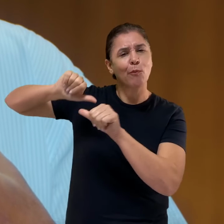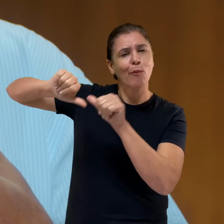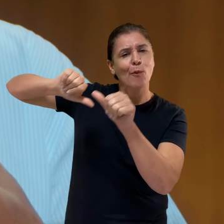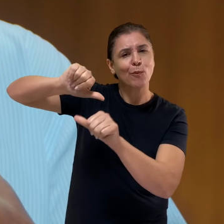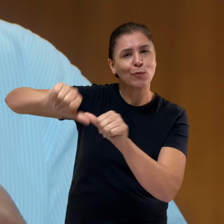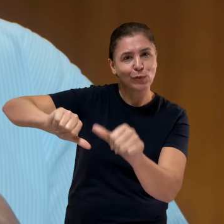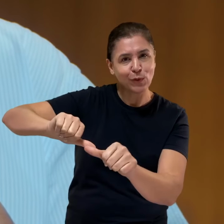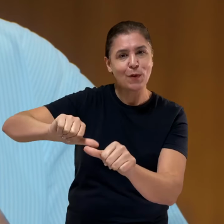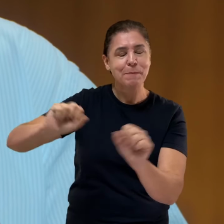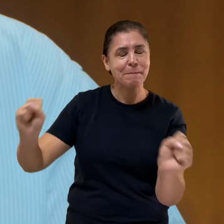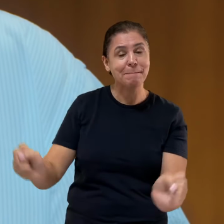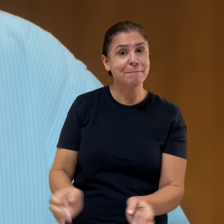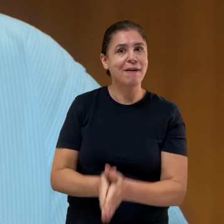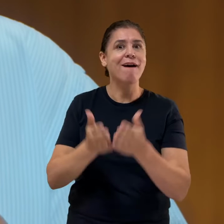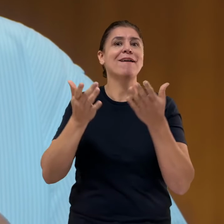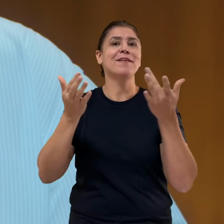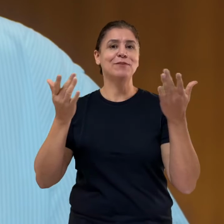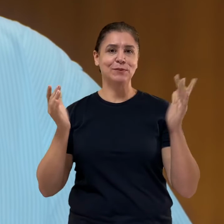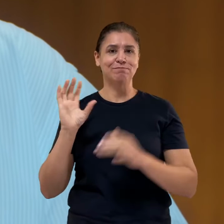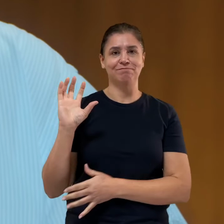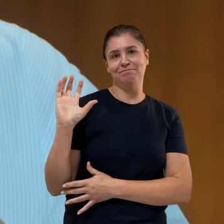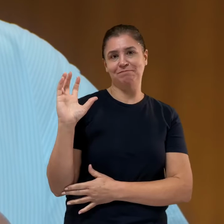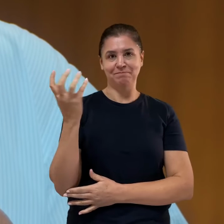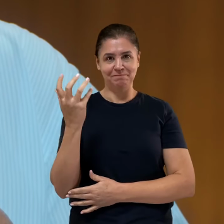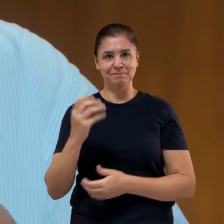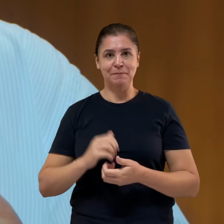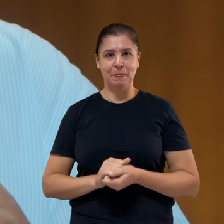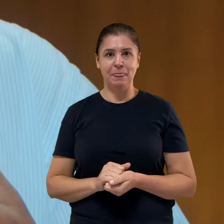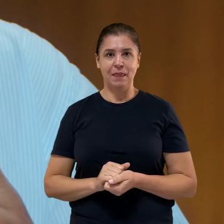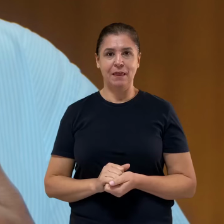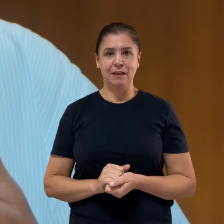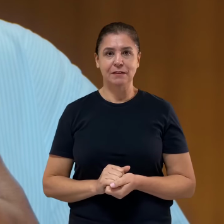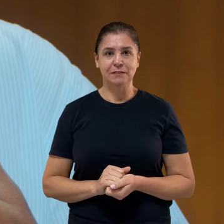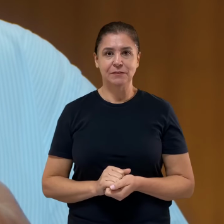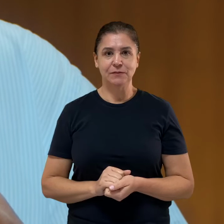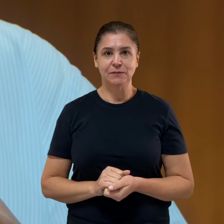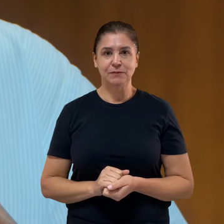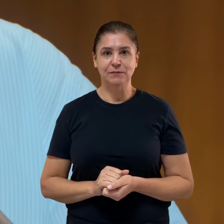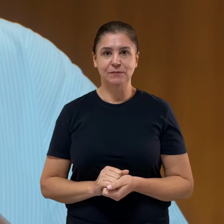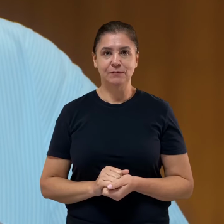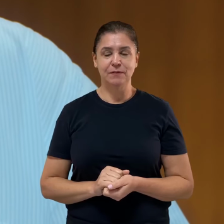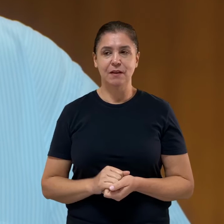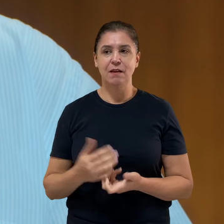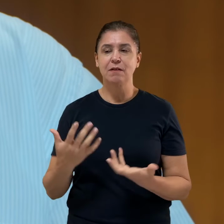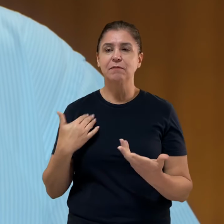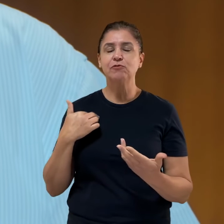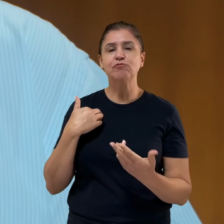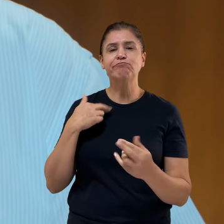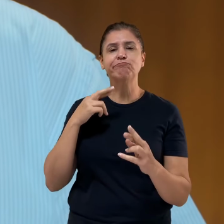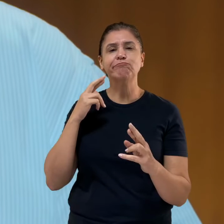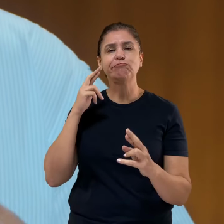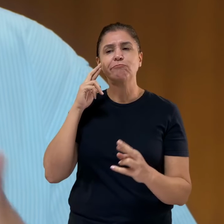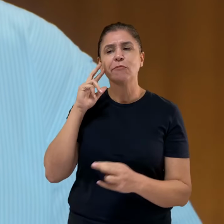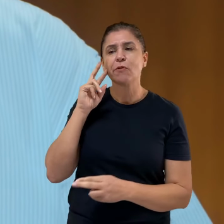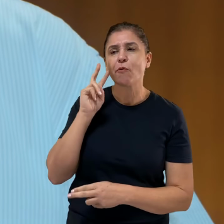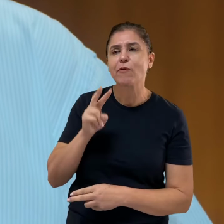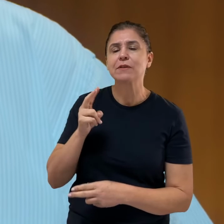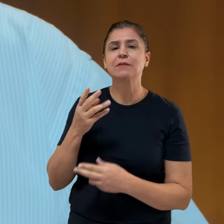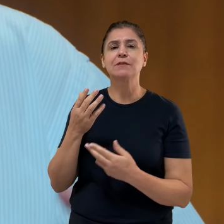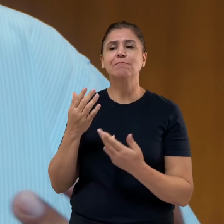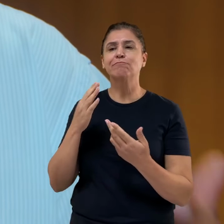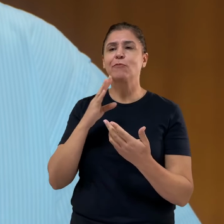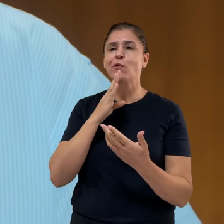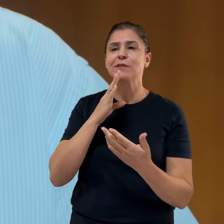maravilhosa que aconteceu, ser reconhecida, ter